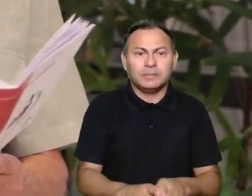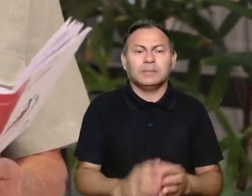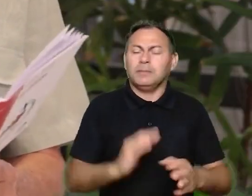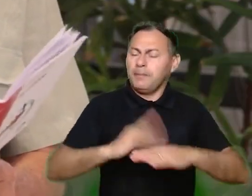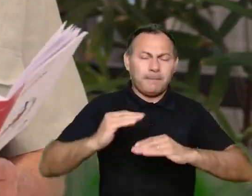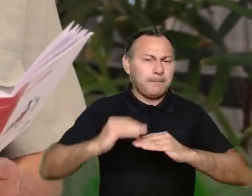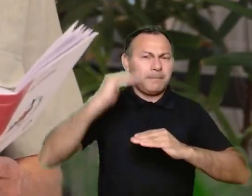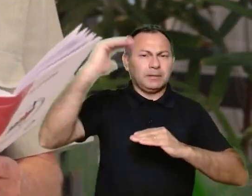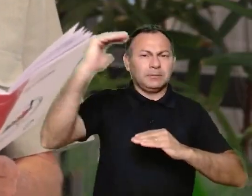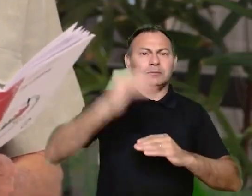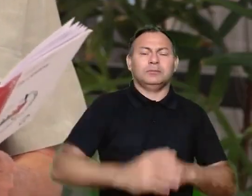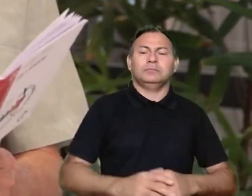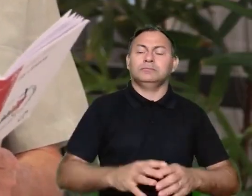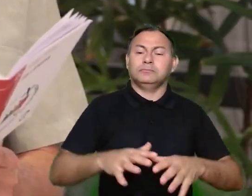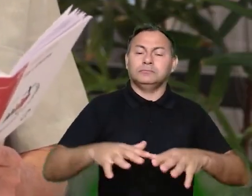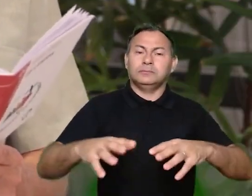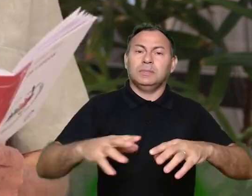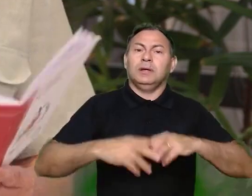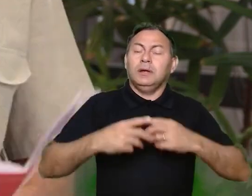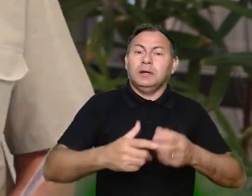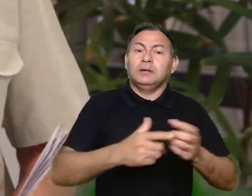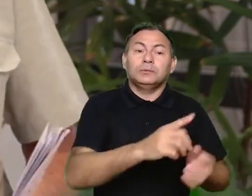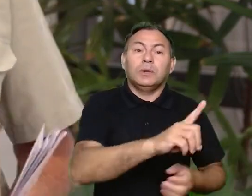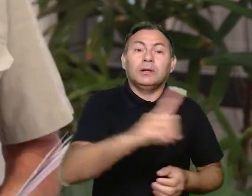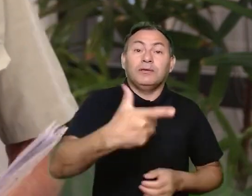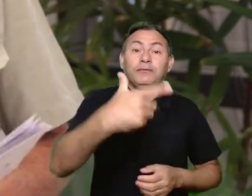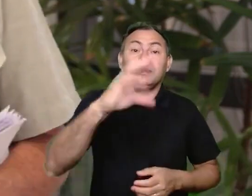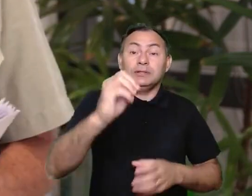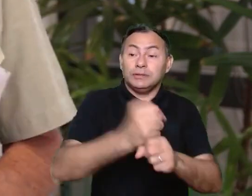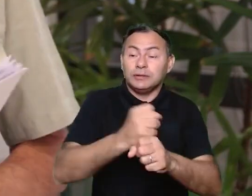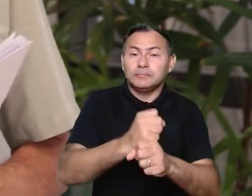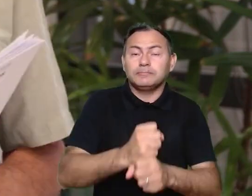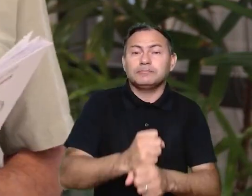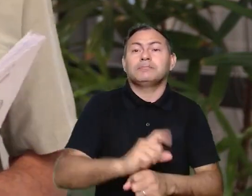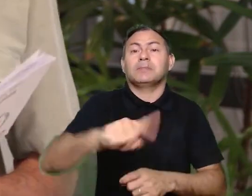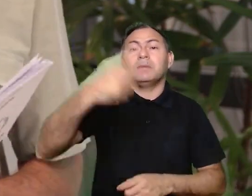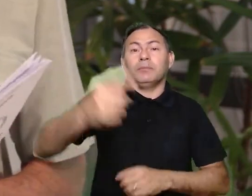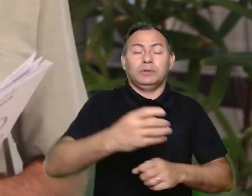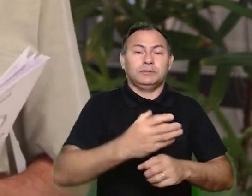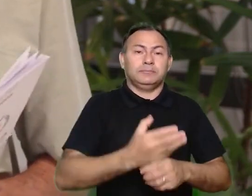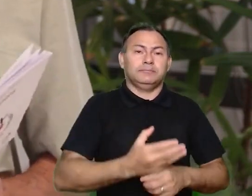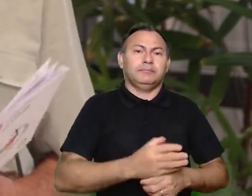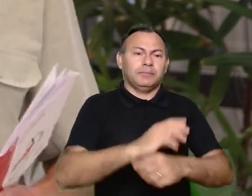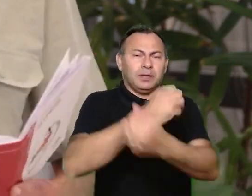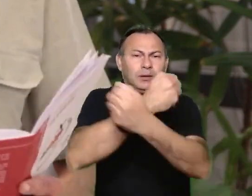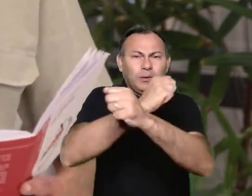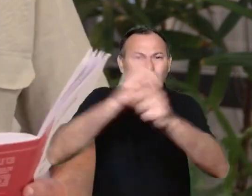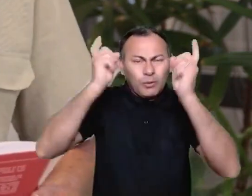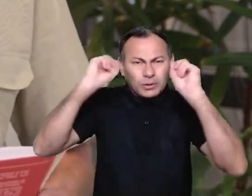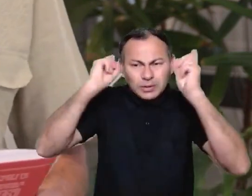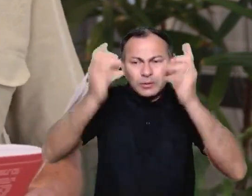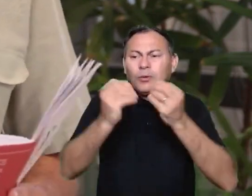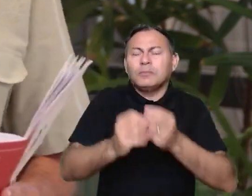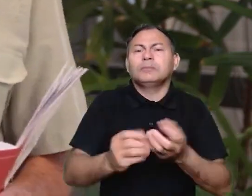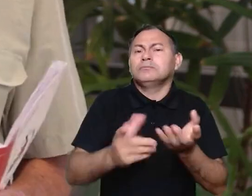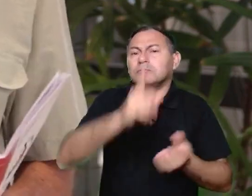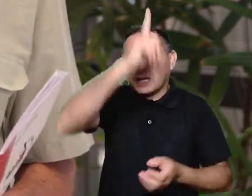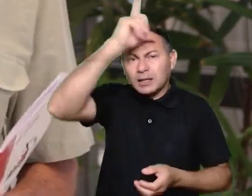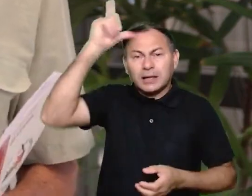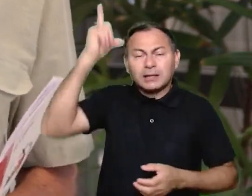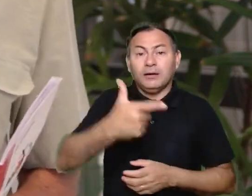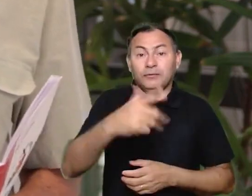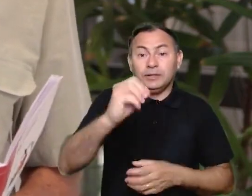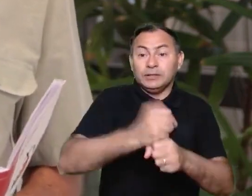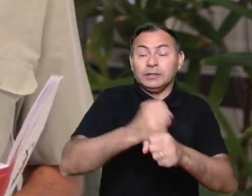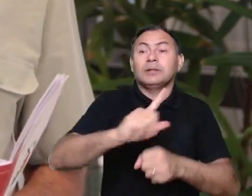também, e acima de tudo, um balanço de 20 anos após o concílio. Como é que estava a caminhada do